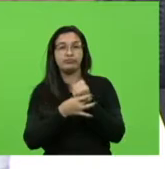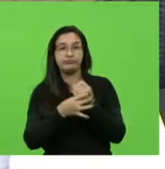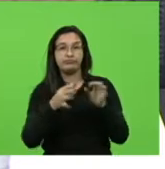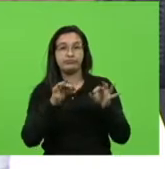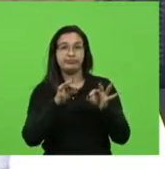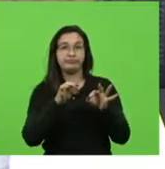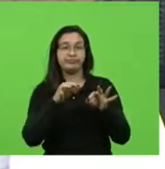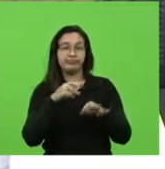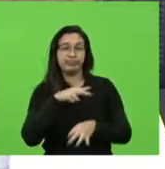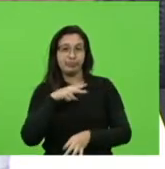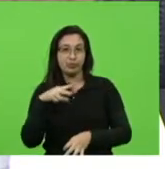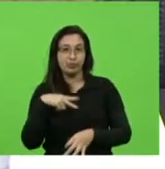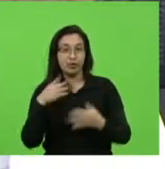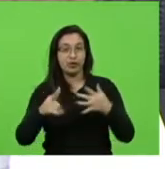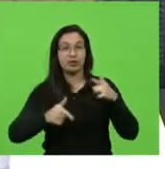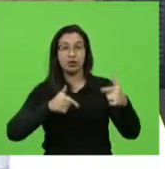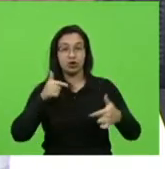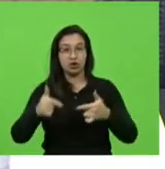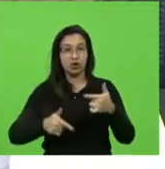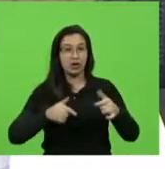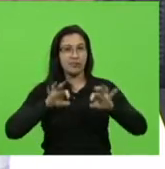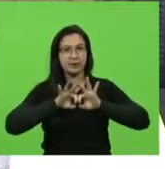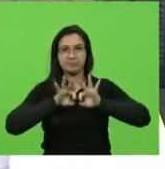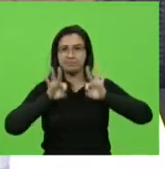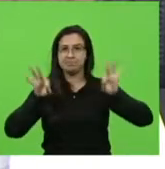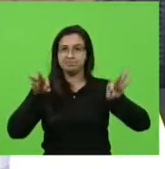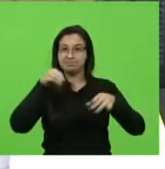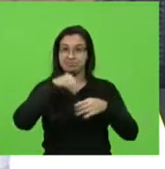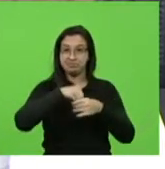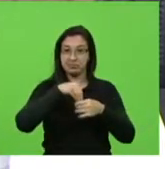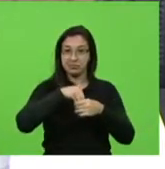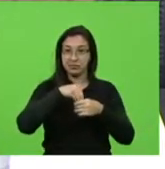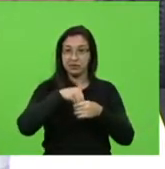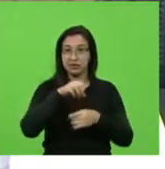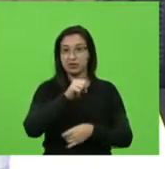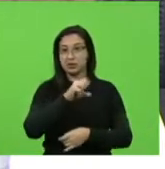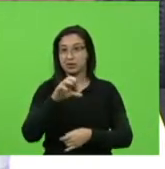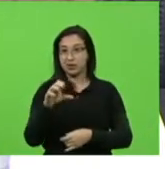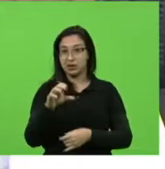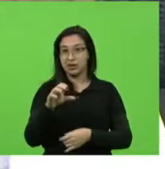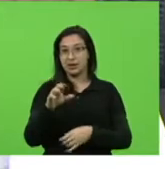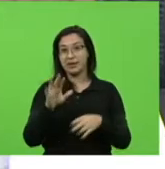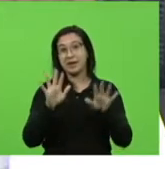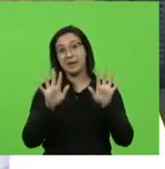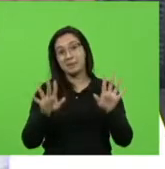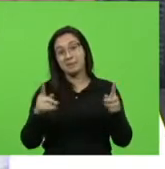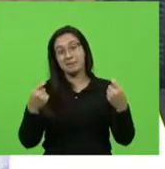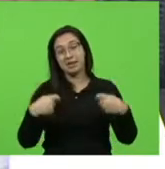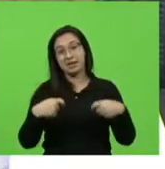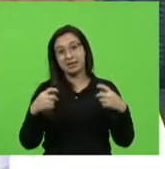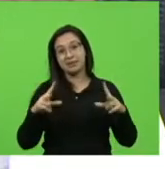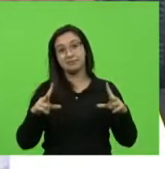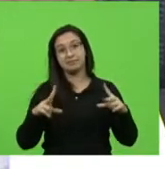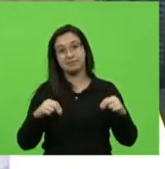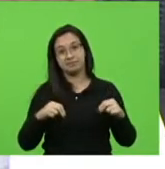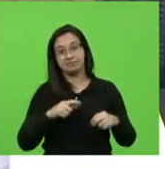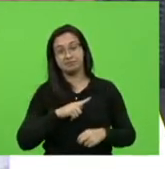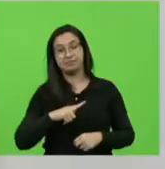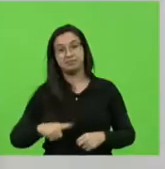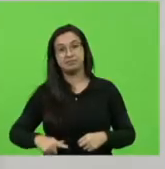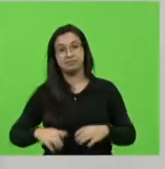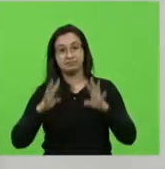realmente fazendo um trabalho de excelência dentro do Estado, mas também precisa do reconhecimento do governo. Obrigado e parabéns pelas tuas